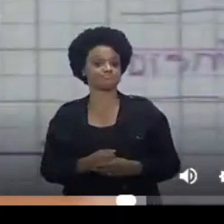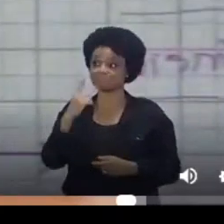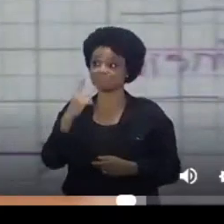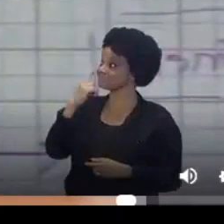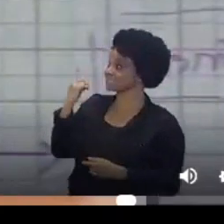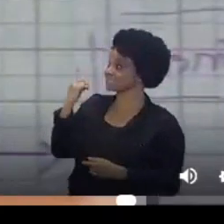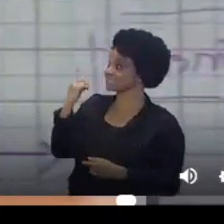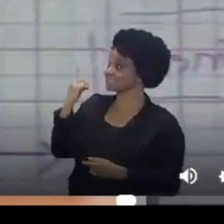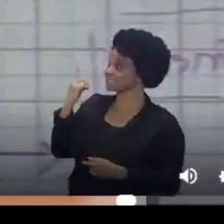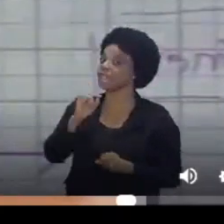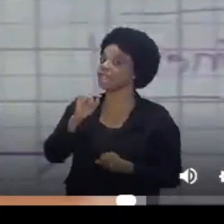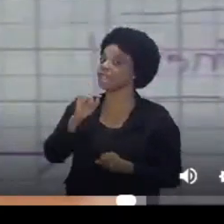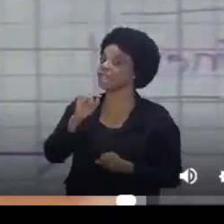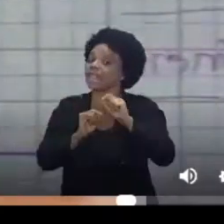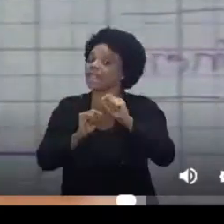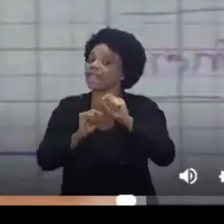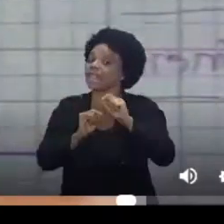Veja que